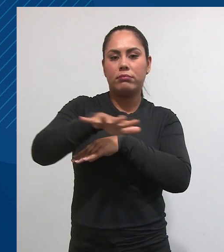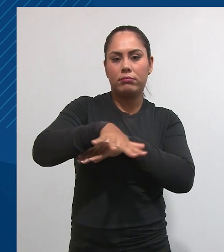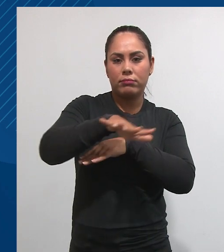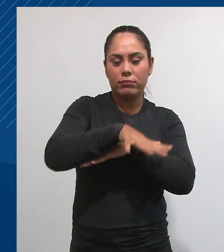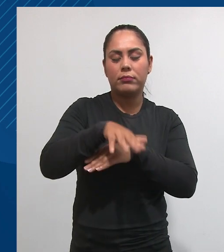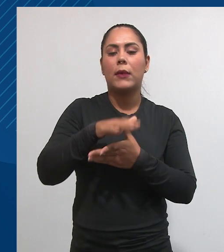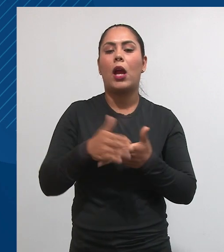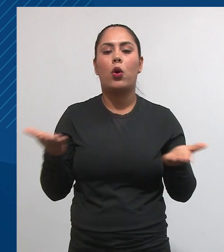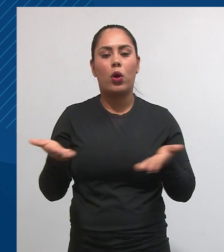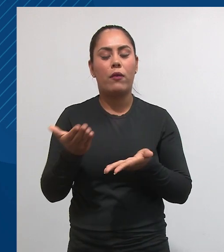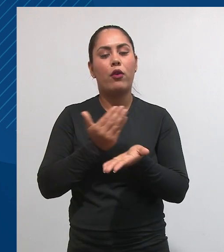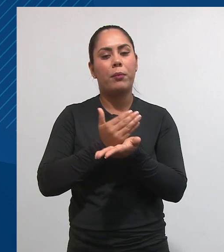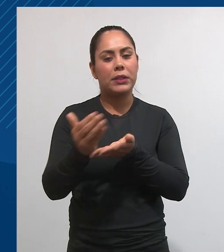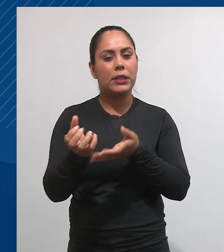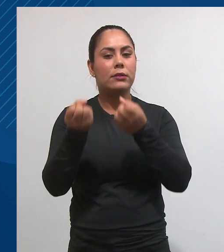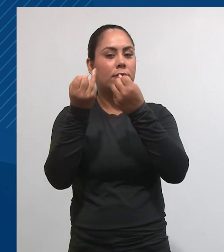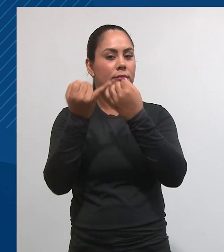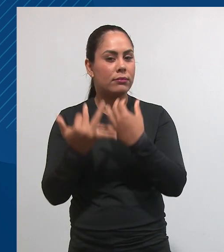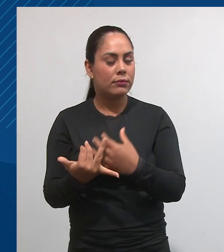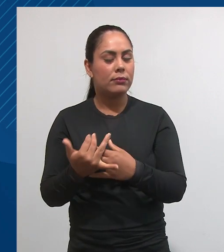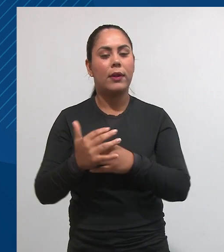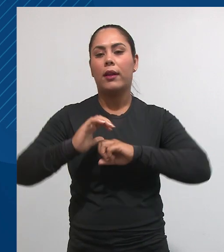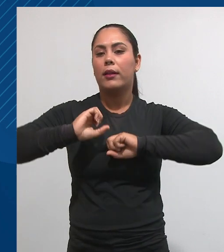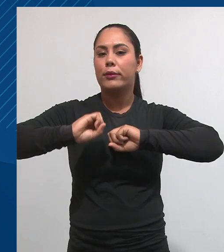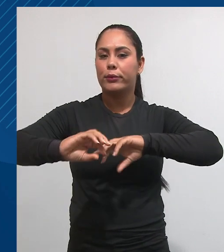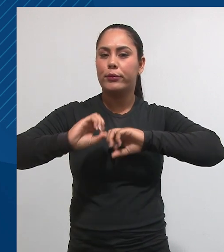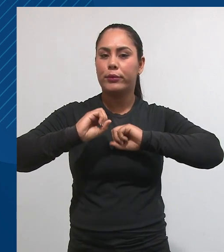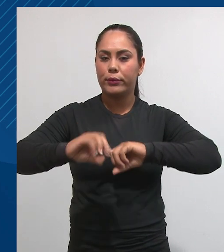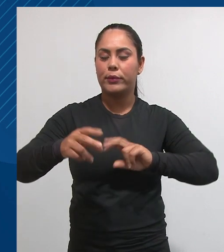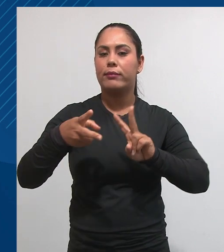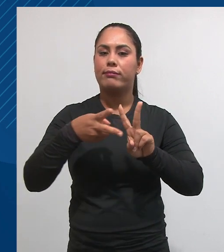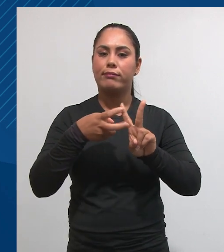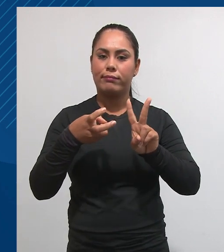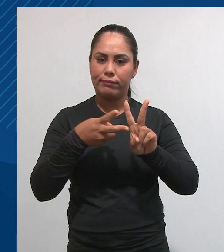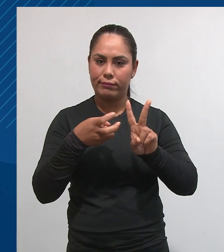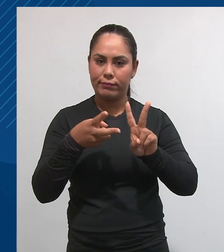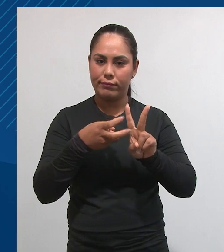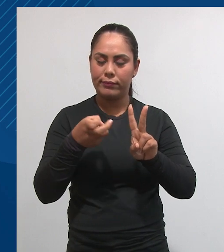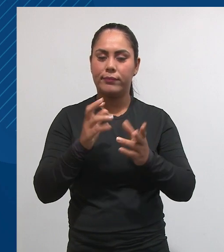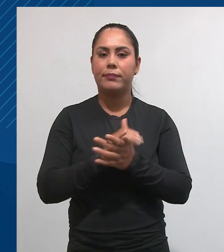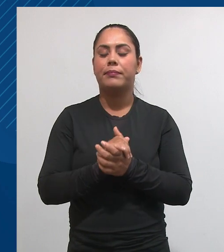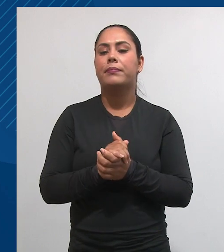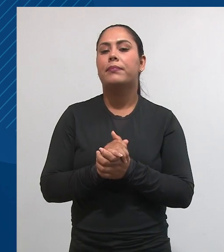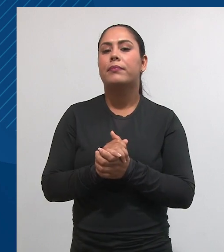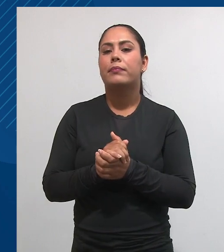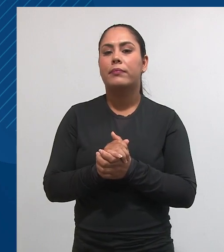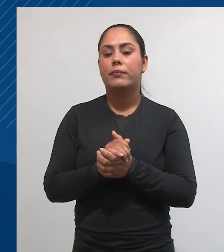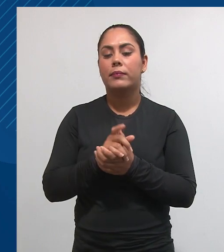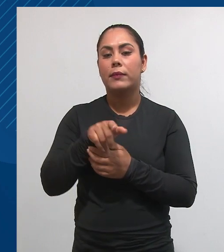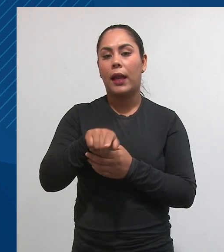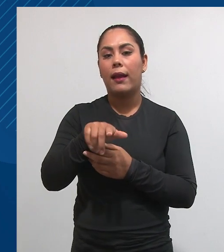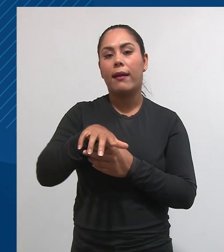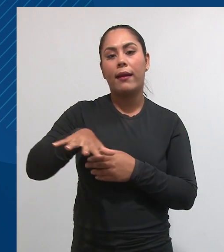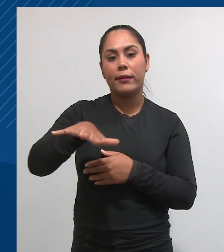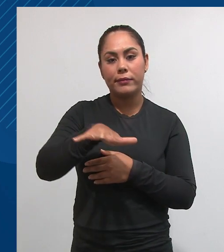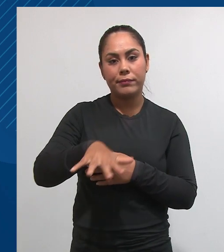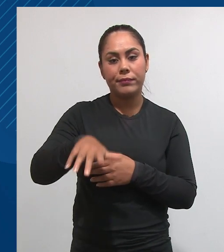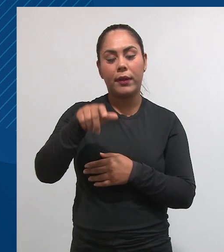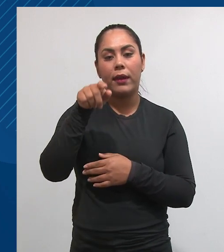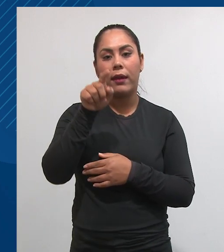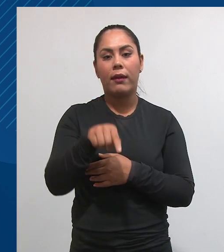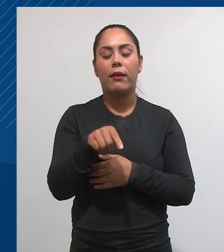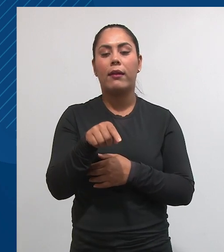Eu vou começar falando sobre a educação indígena, né? A educação indígena,